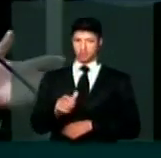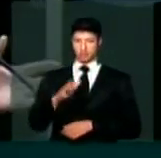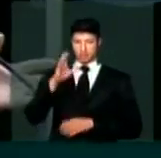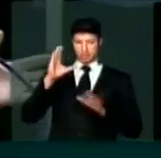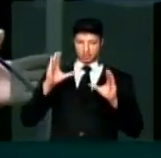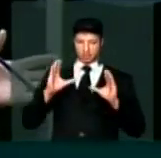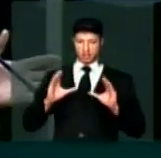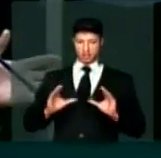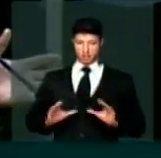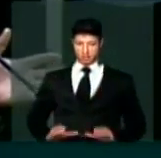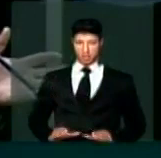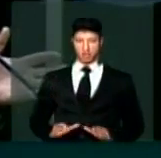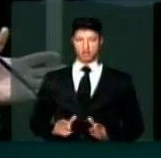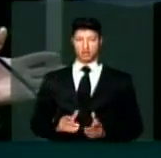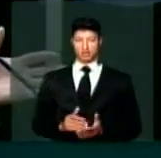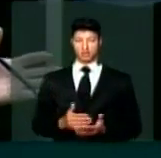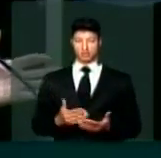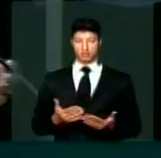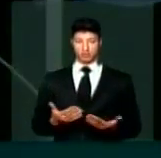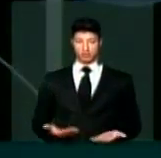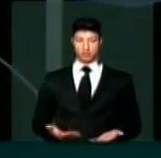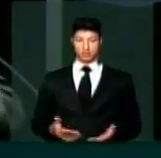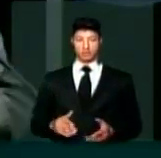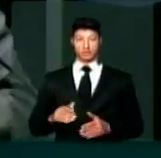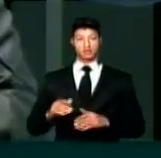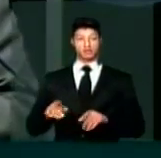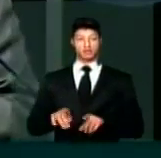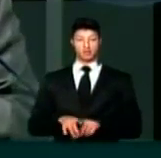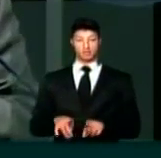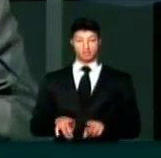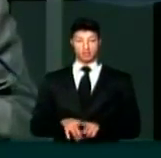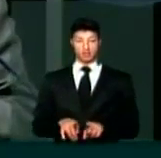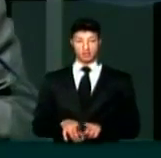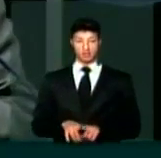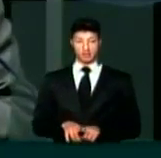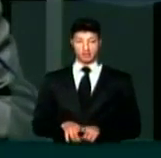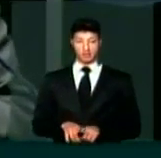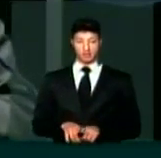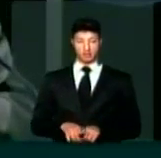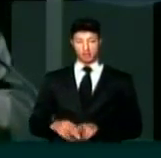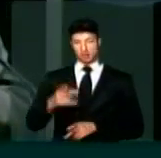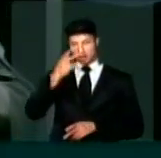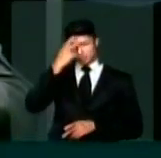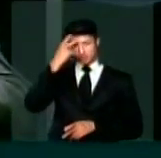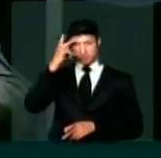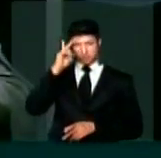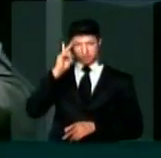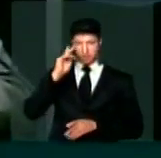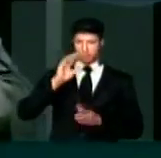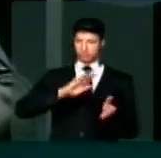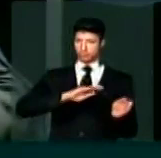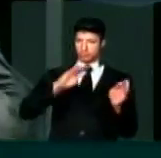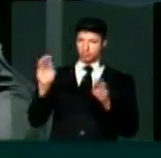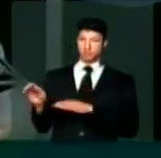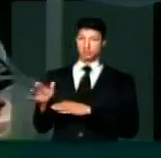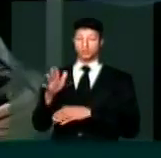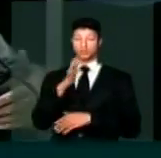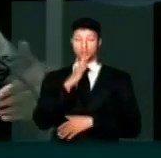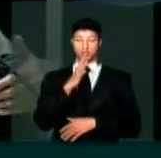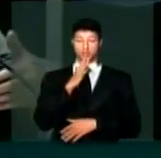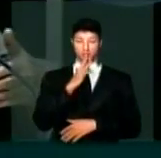da cidadania e, sobretudo, aquele que transmite